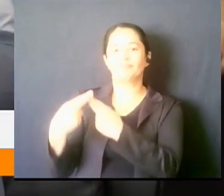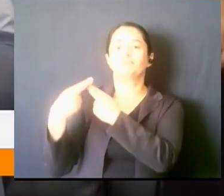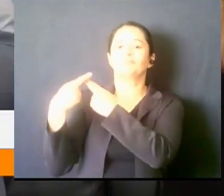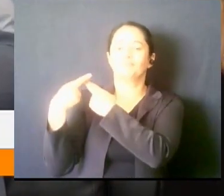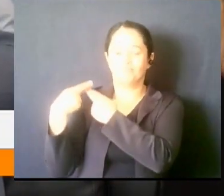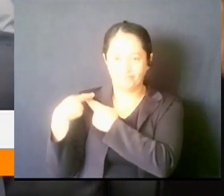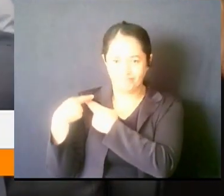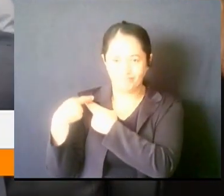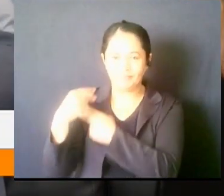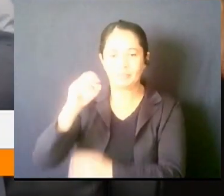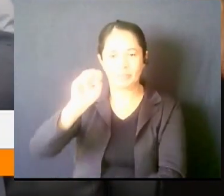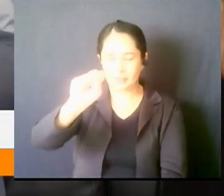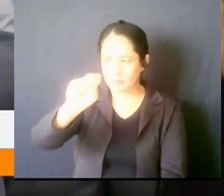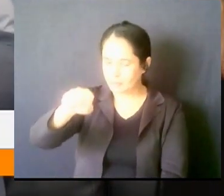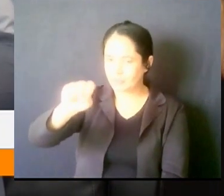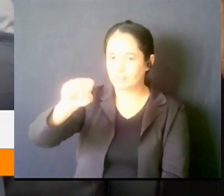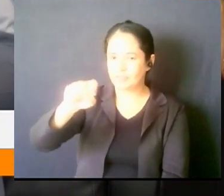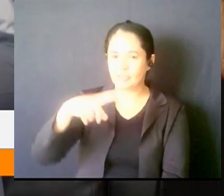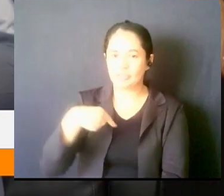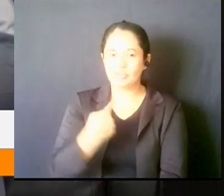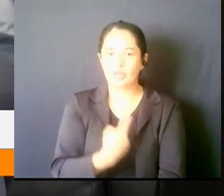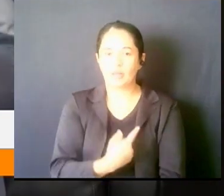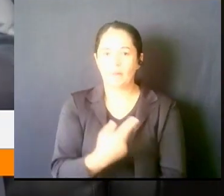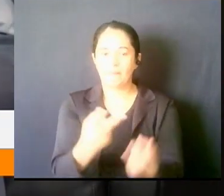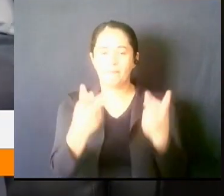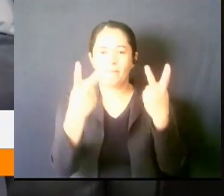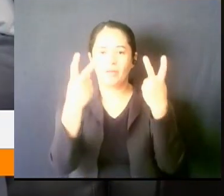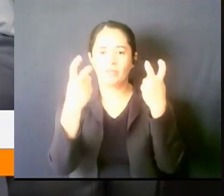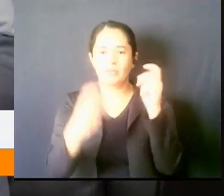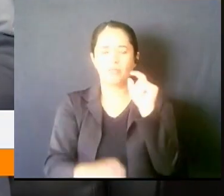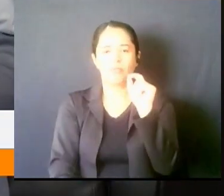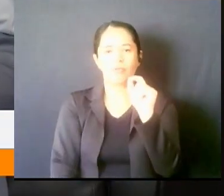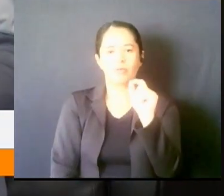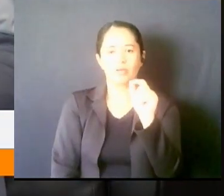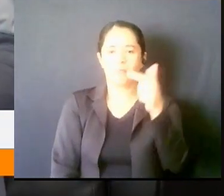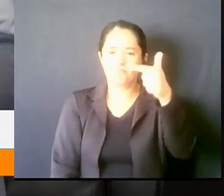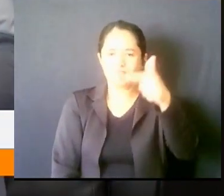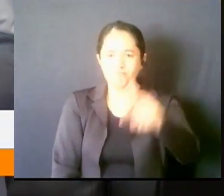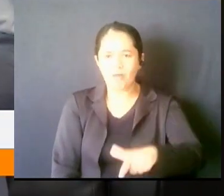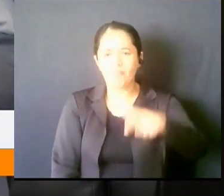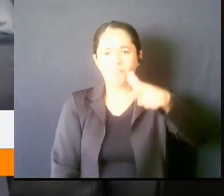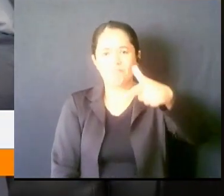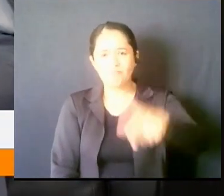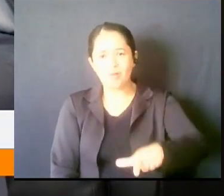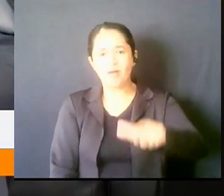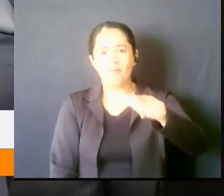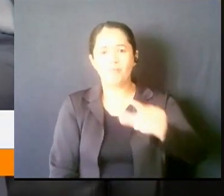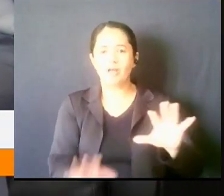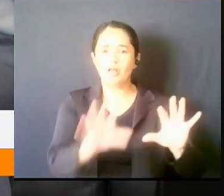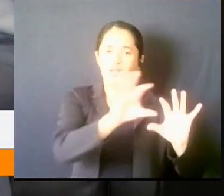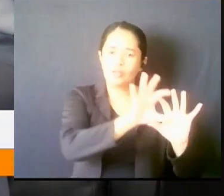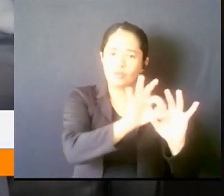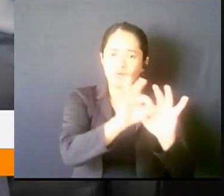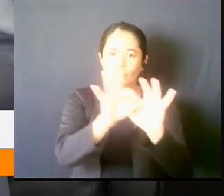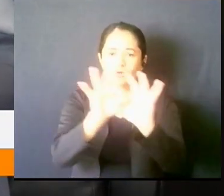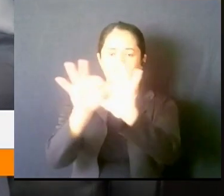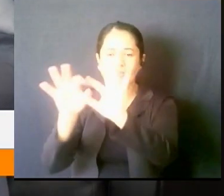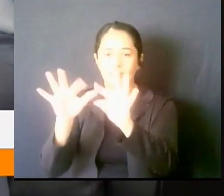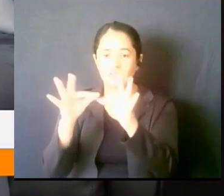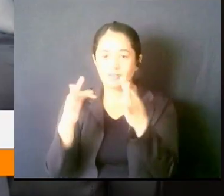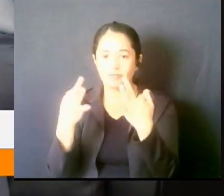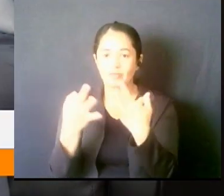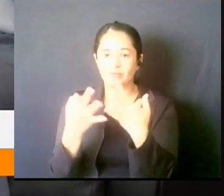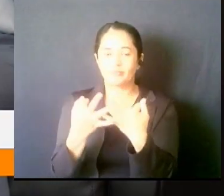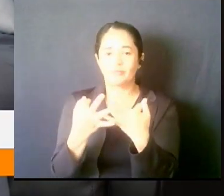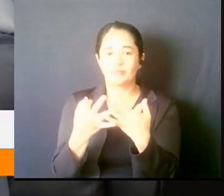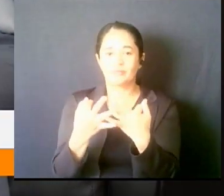que a gente vê com frequência é a repetição disso do ponto de vista do contexto familiar. A gente recebe adolescente